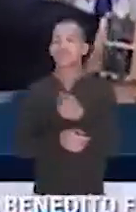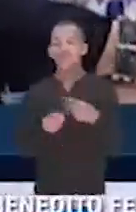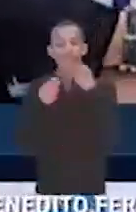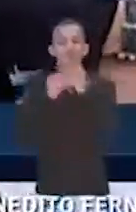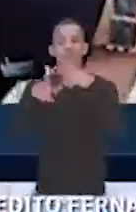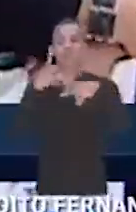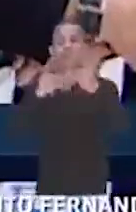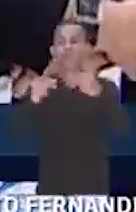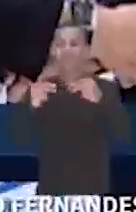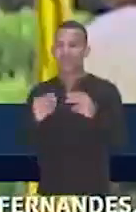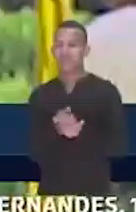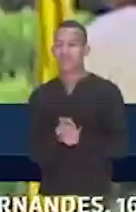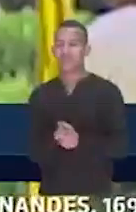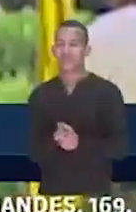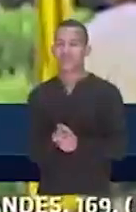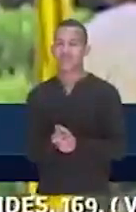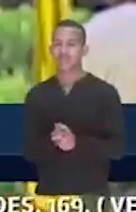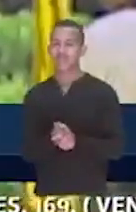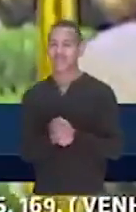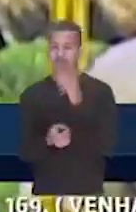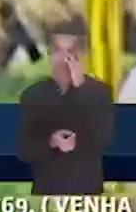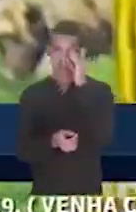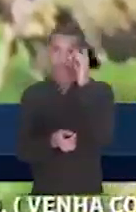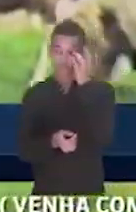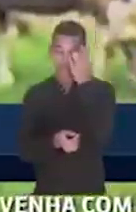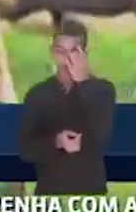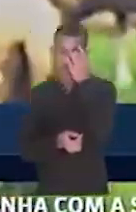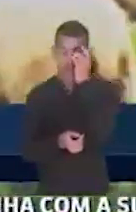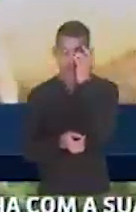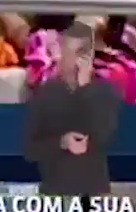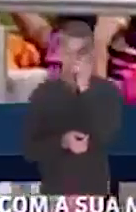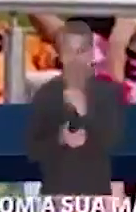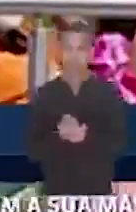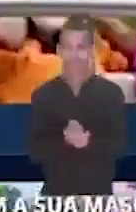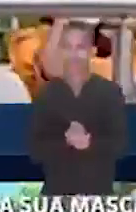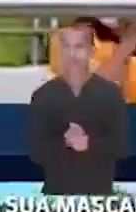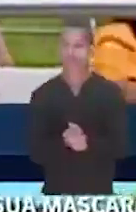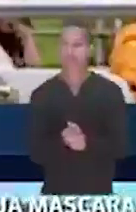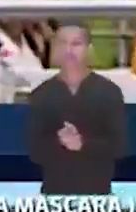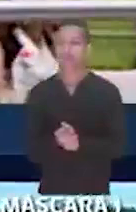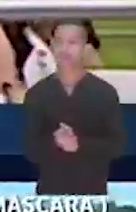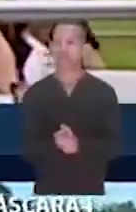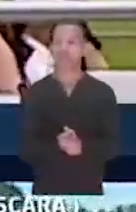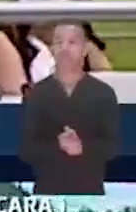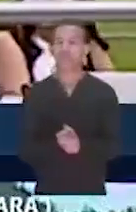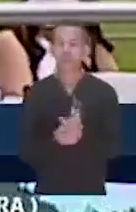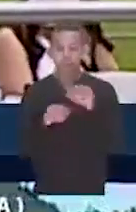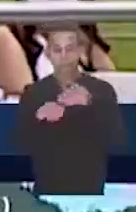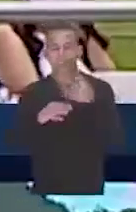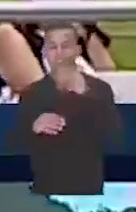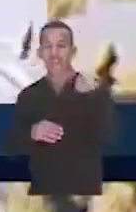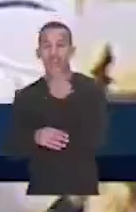Want you, Manaus. Amém. Nós trouxemos. Em breve nós vamos estar lá. O, se Deus, Deus quiser. Amém. Glória amém. A